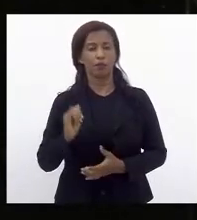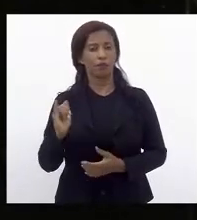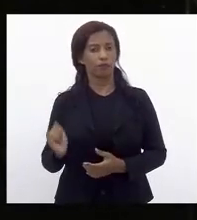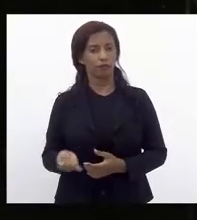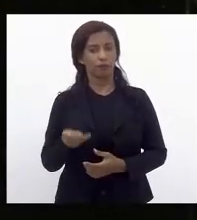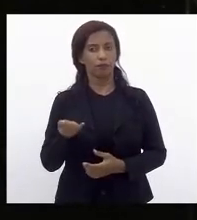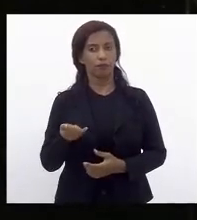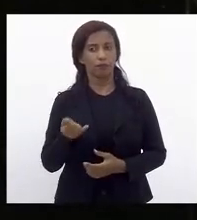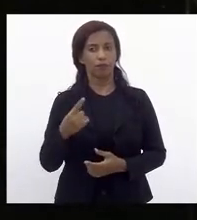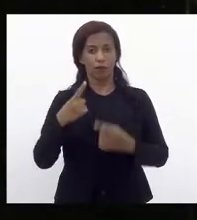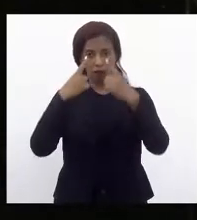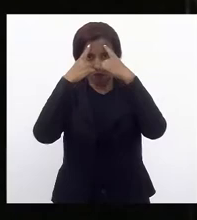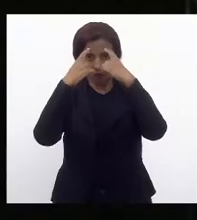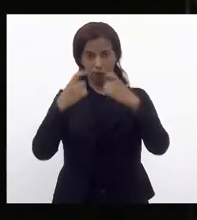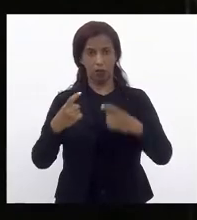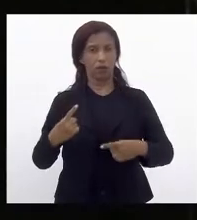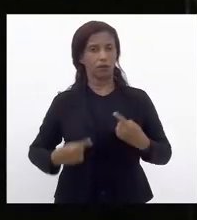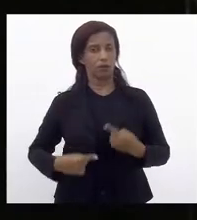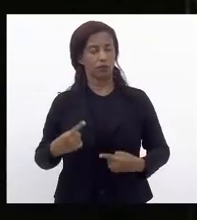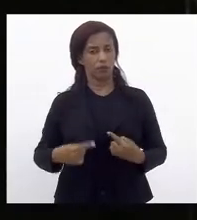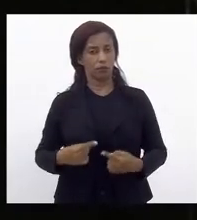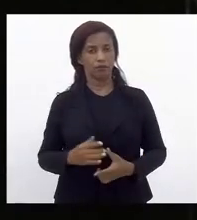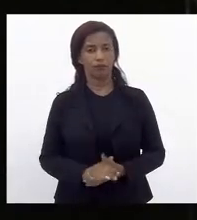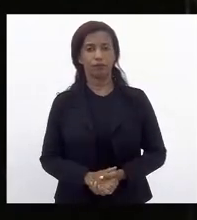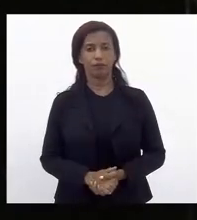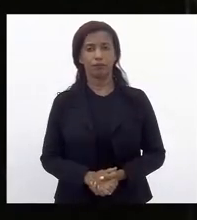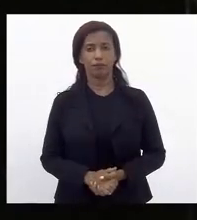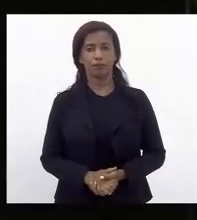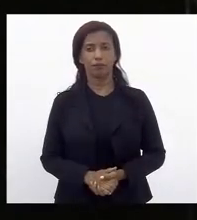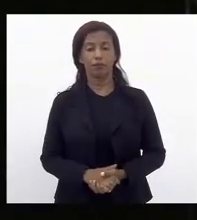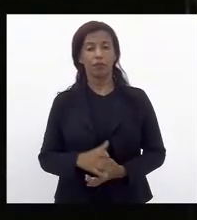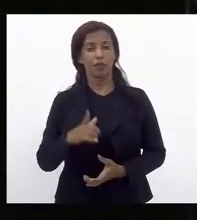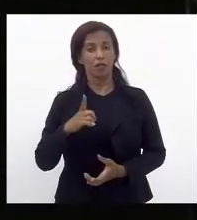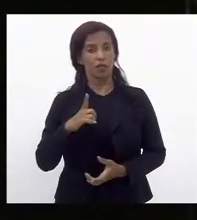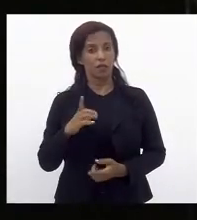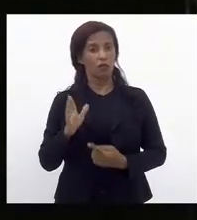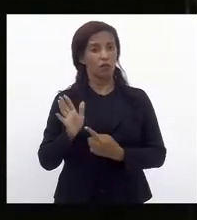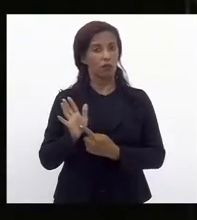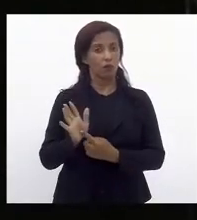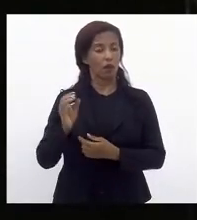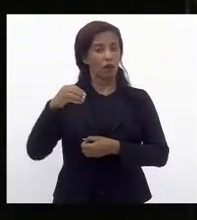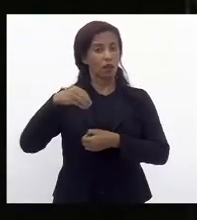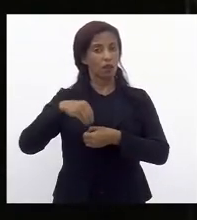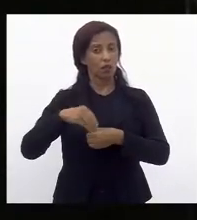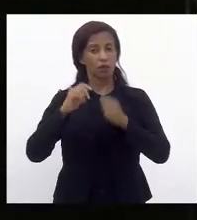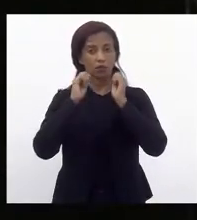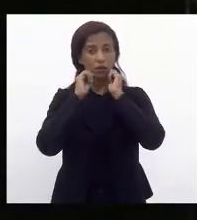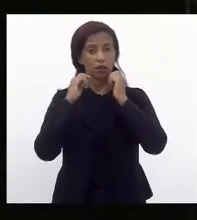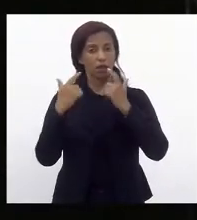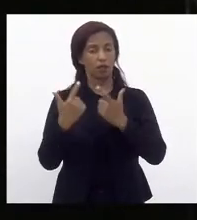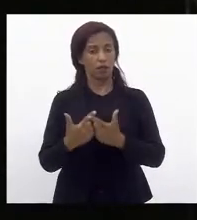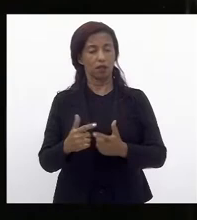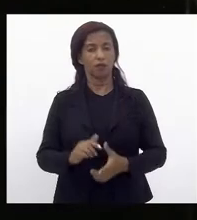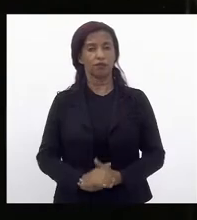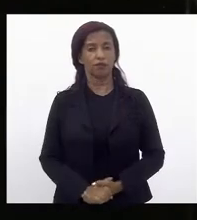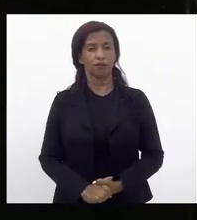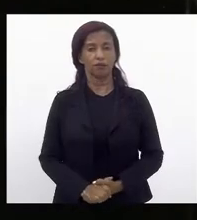possibilidade da violência política ser caracterizada dentro da Casa